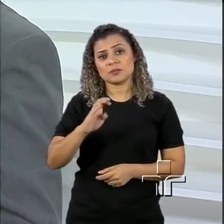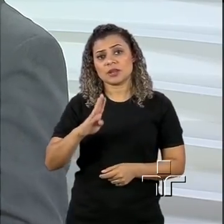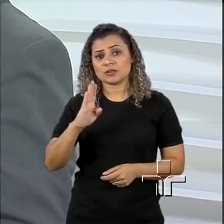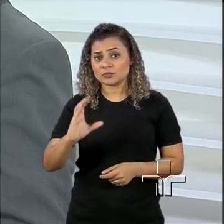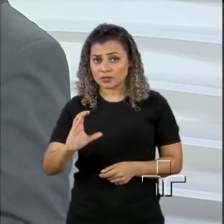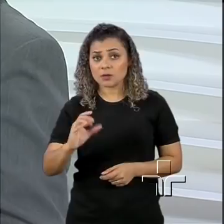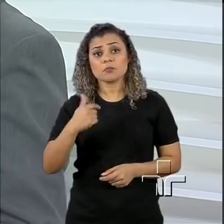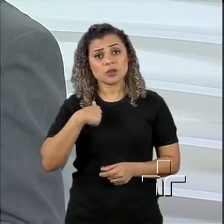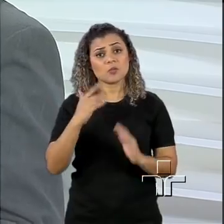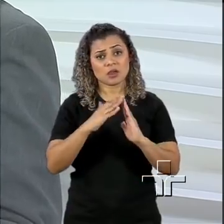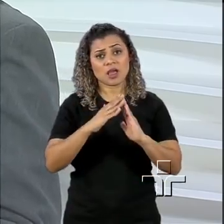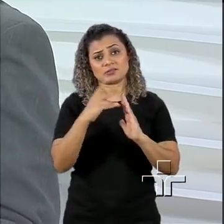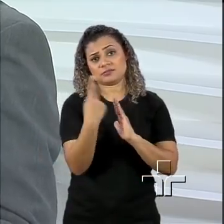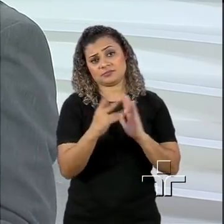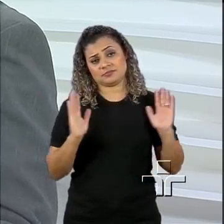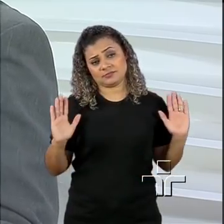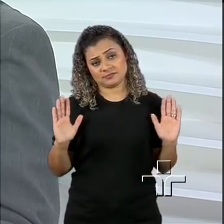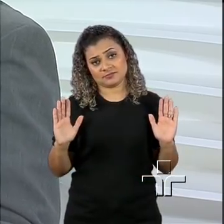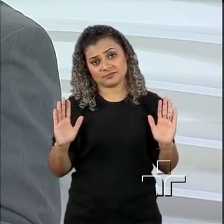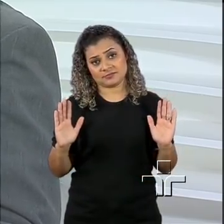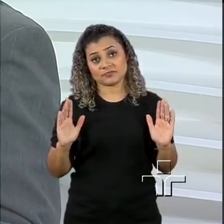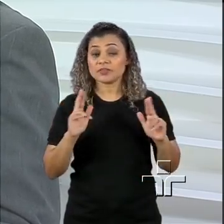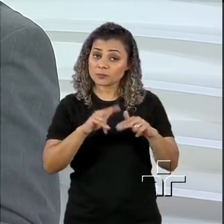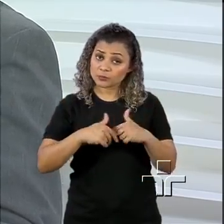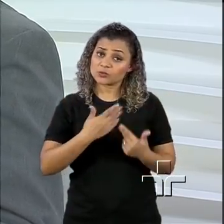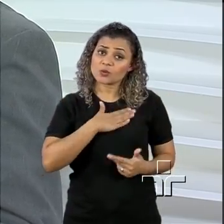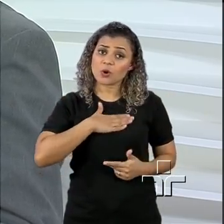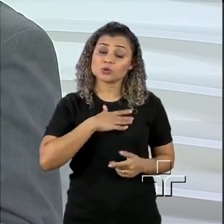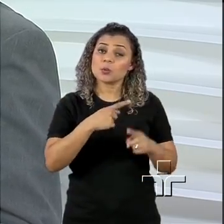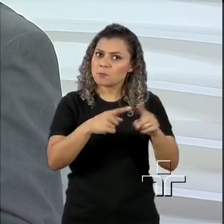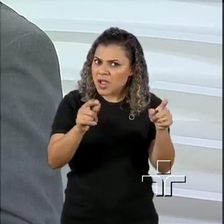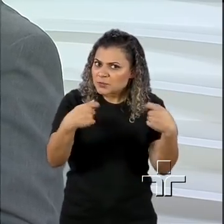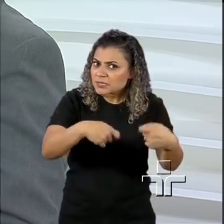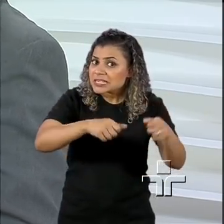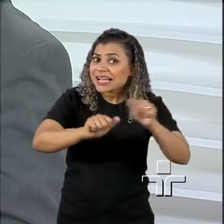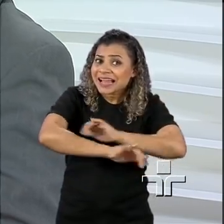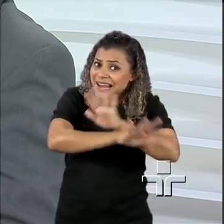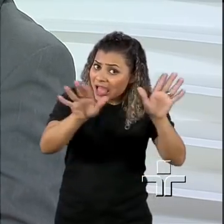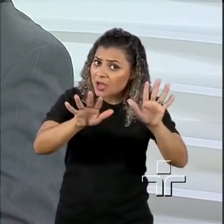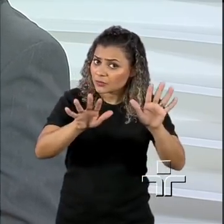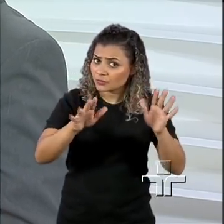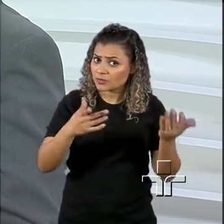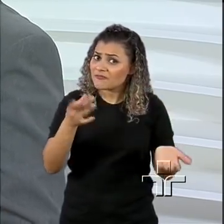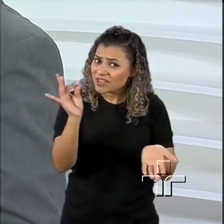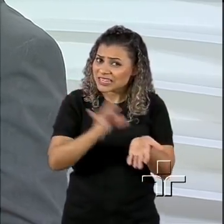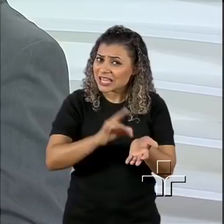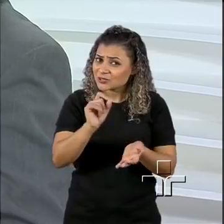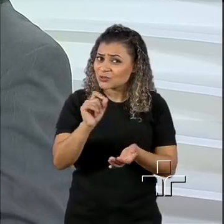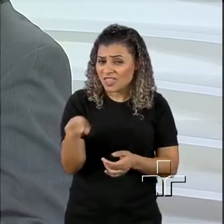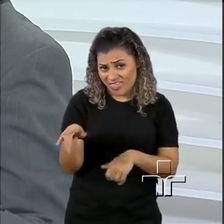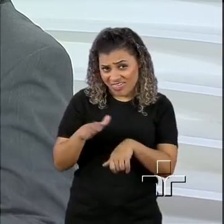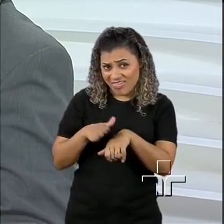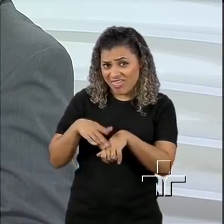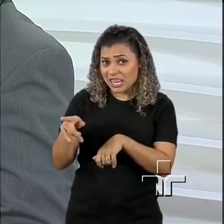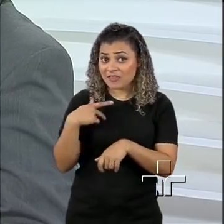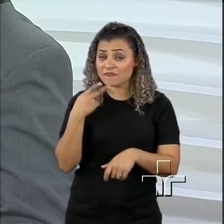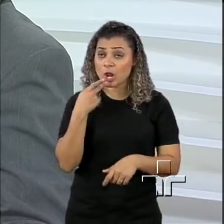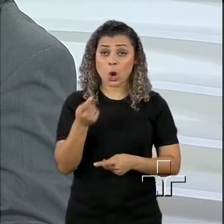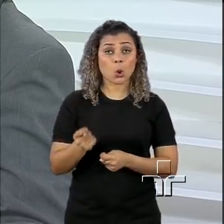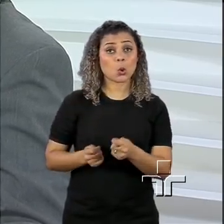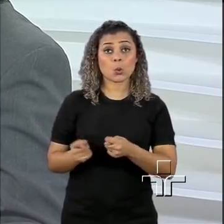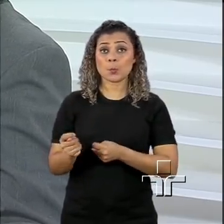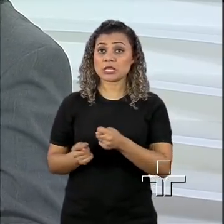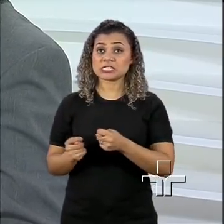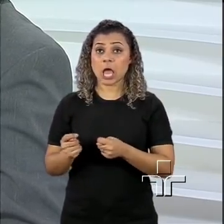sou morador dela. Agora, o que é preciso ter clareza, o que ele fez foi uma verdadeira falácia, que diz que ia economizar R$1 milhão por dia.